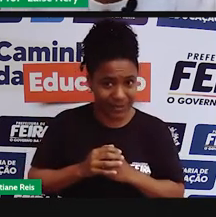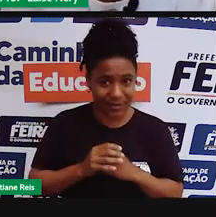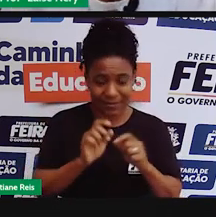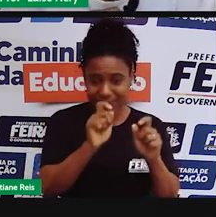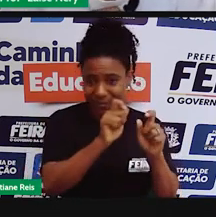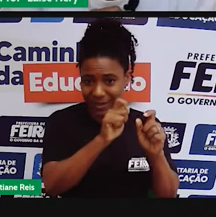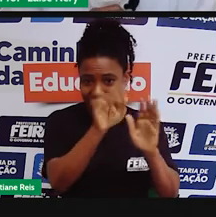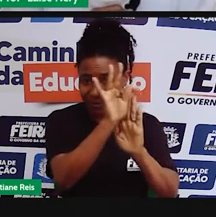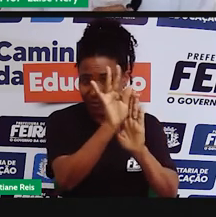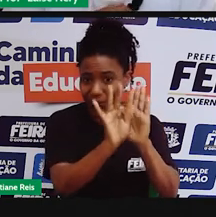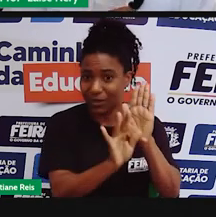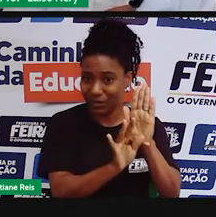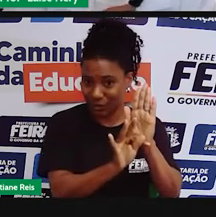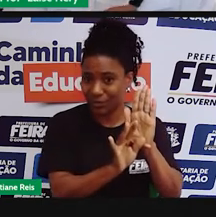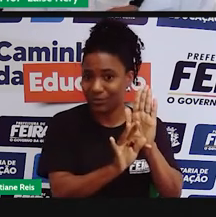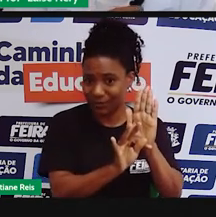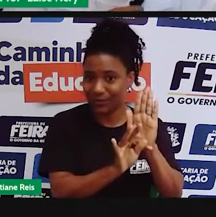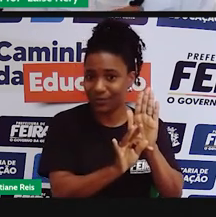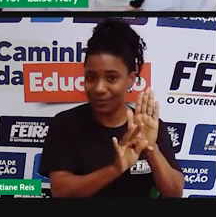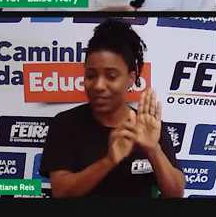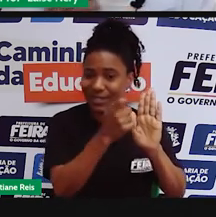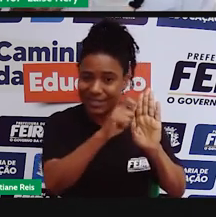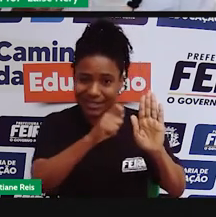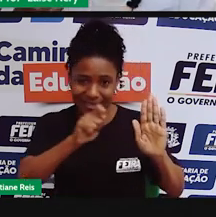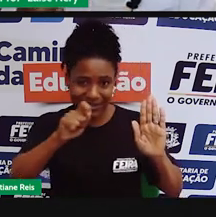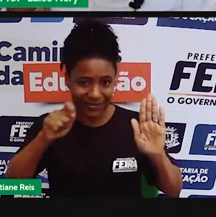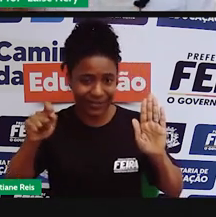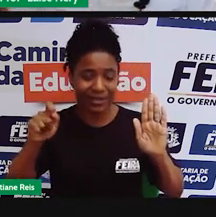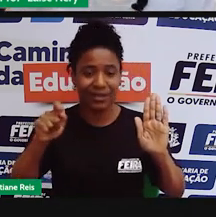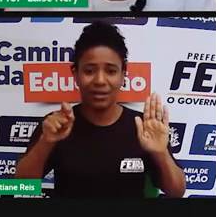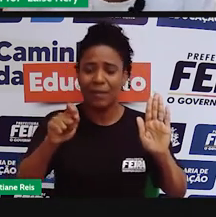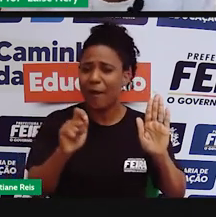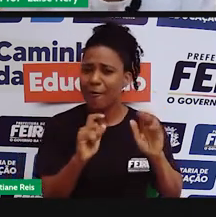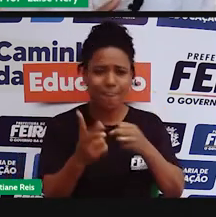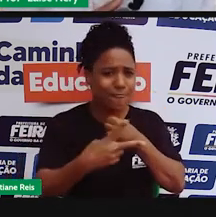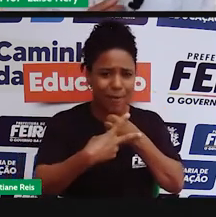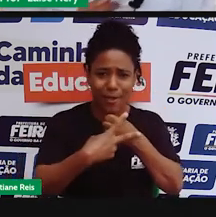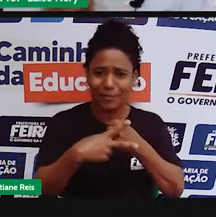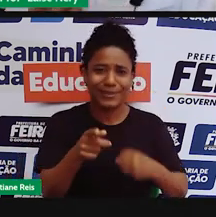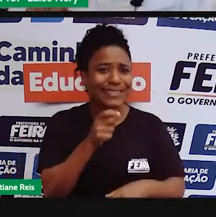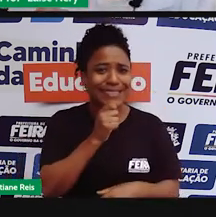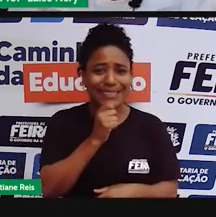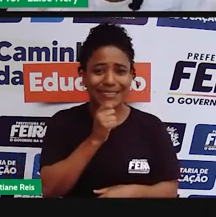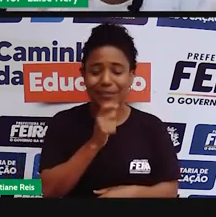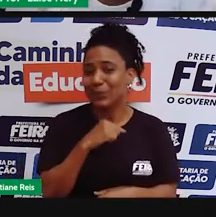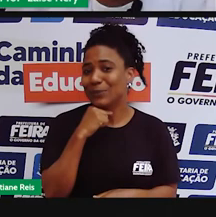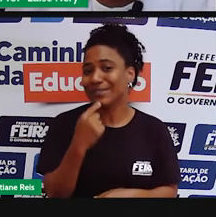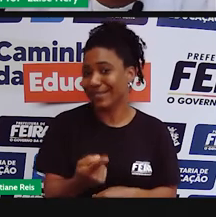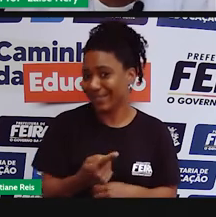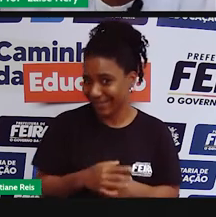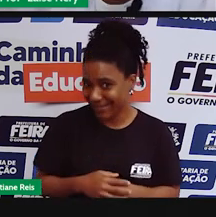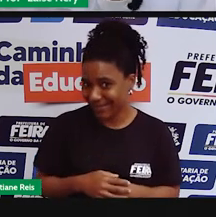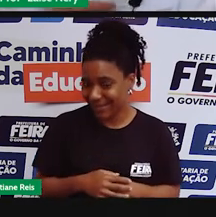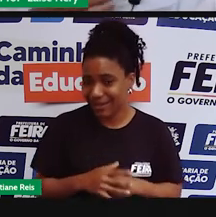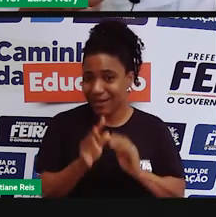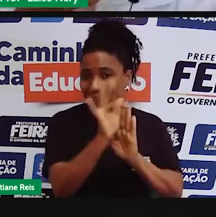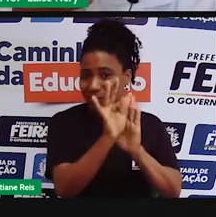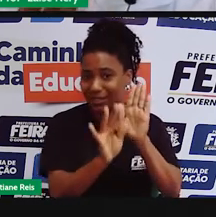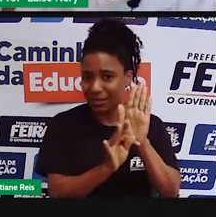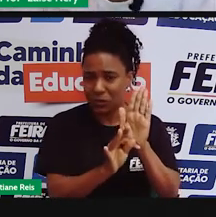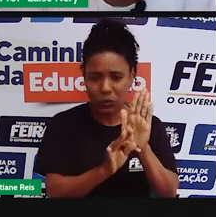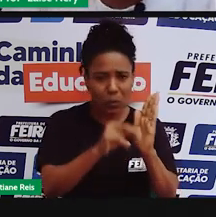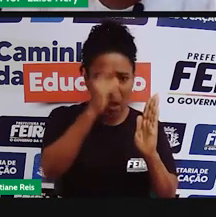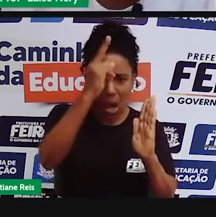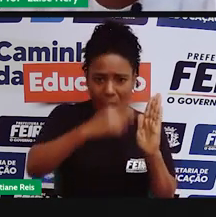um texto sem os verbos. Você não consegue entender um texto que estiver escrito sem os verbos. Você não consegue